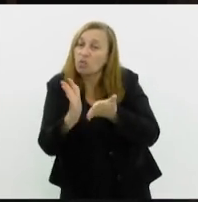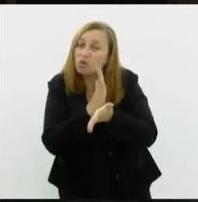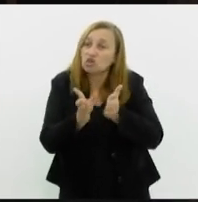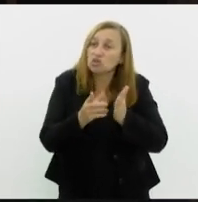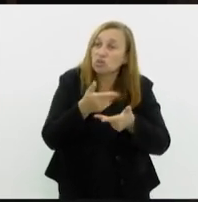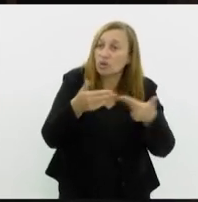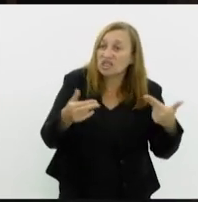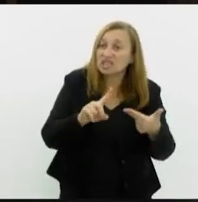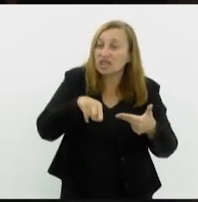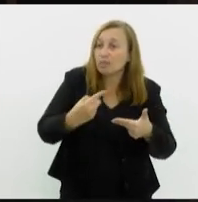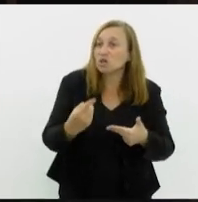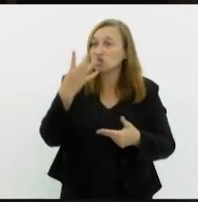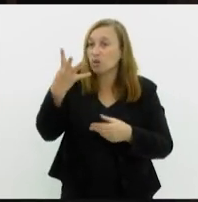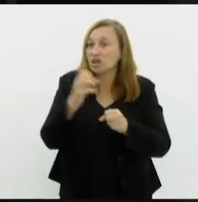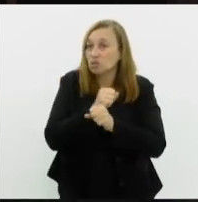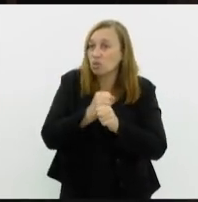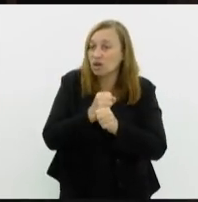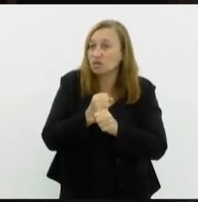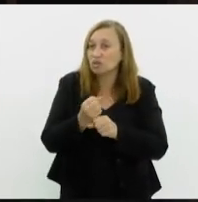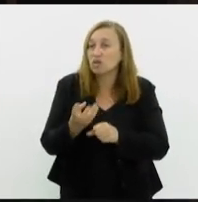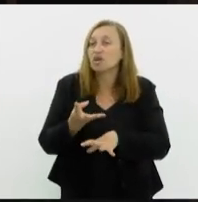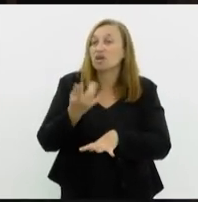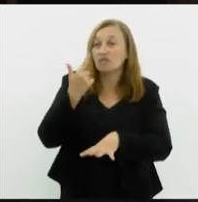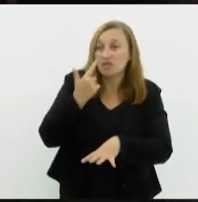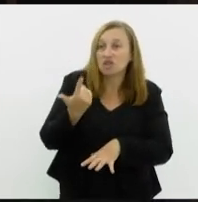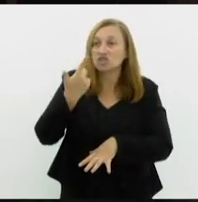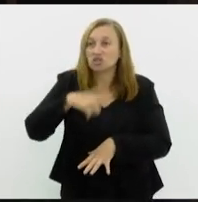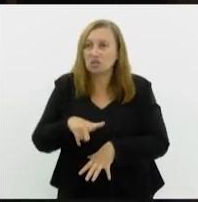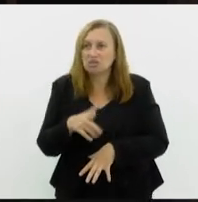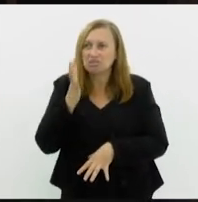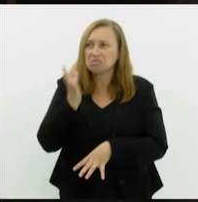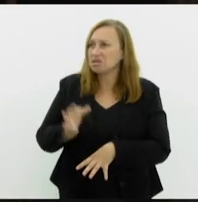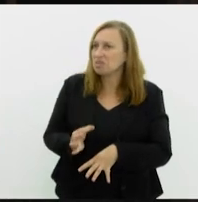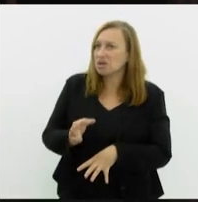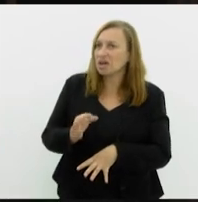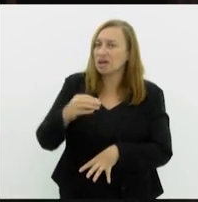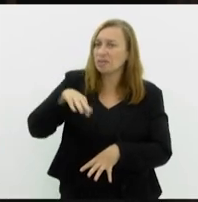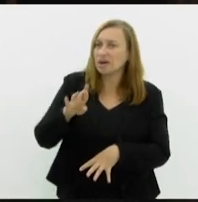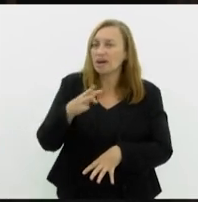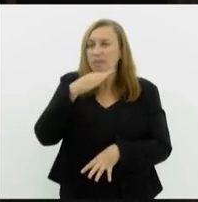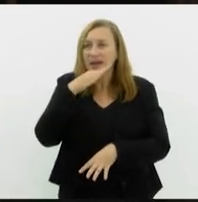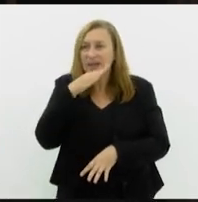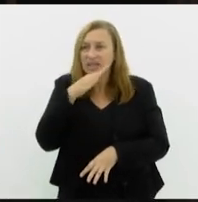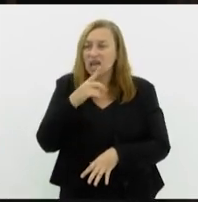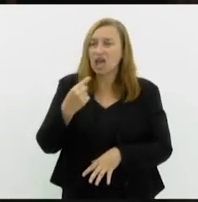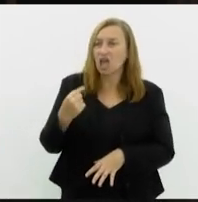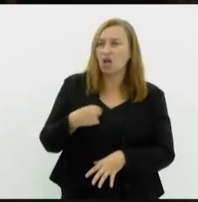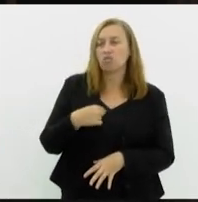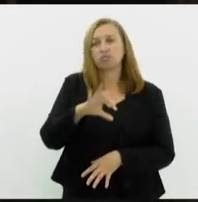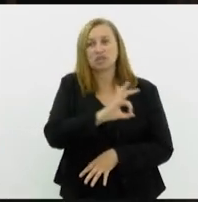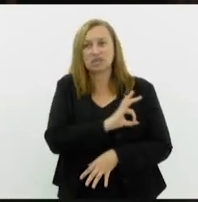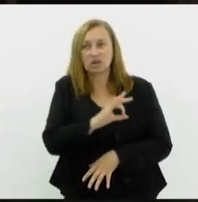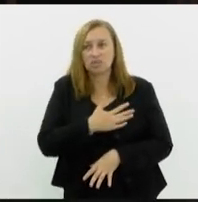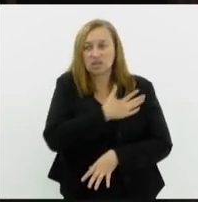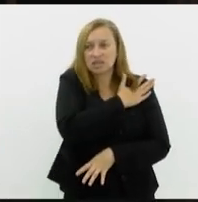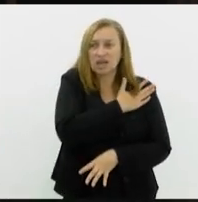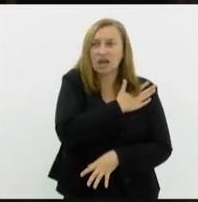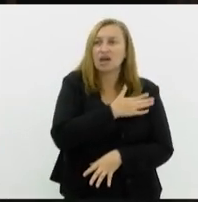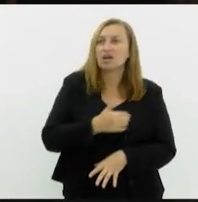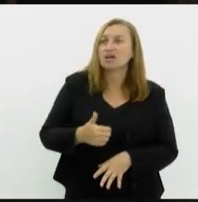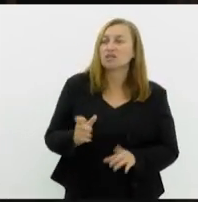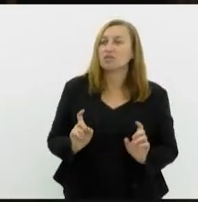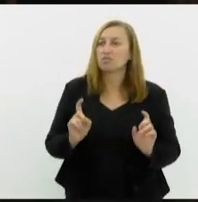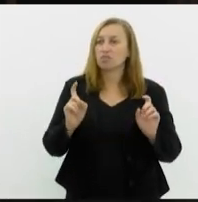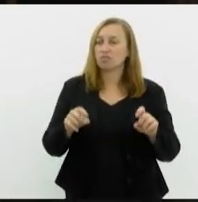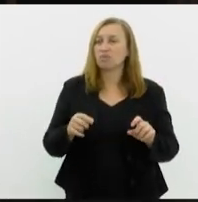depois, 4 anos, ninguém tinha conhecimento, ninguém nem sabia que era Mangaratiba. Eu fui policial militar, reformei no primeiro mandato, também grande